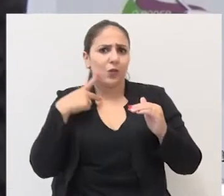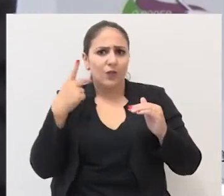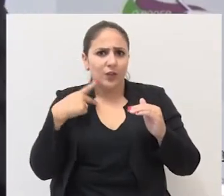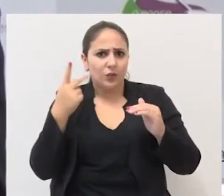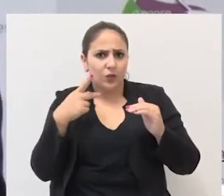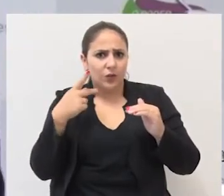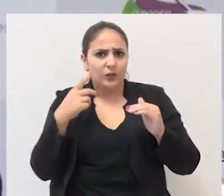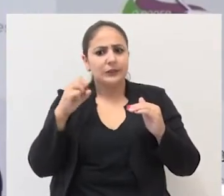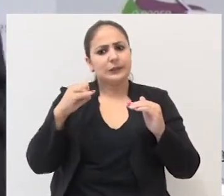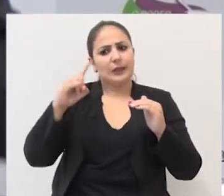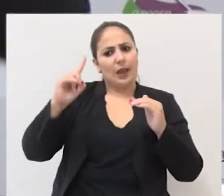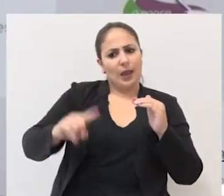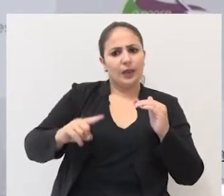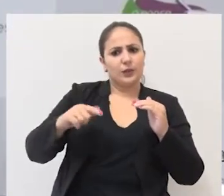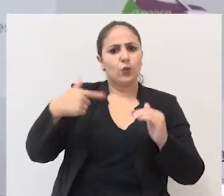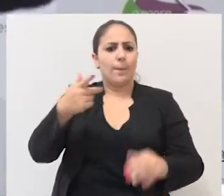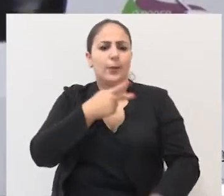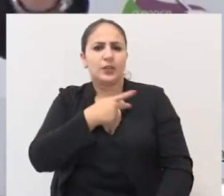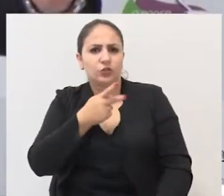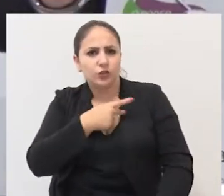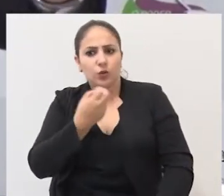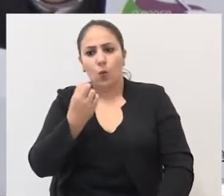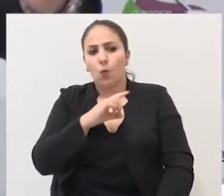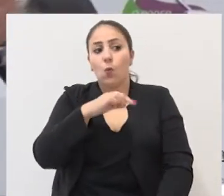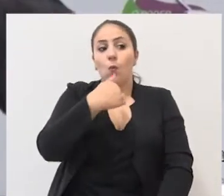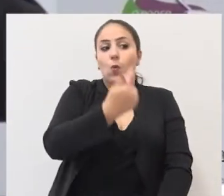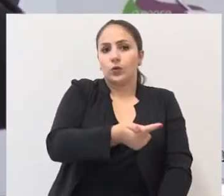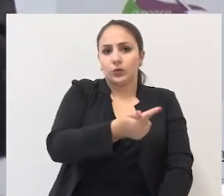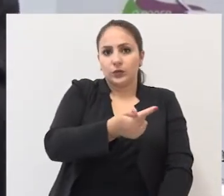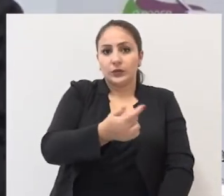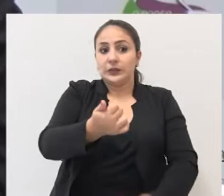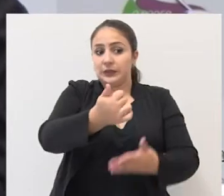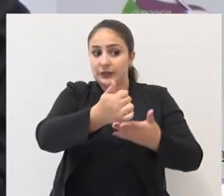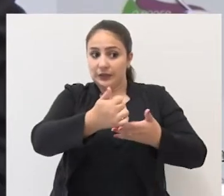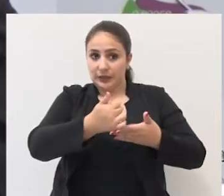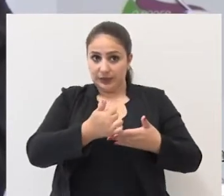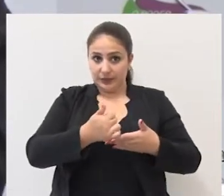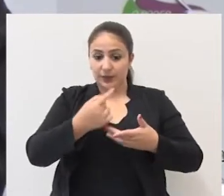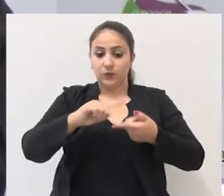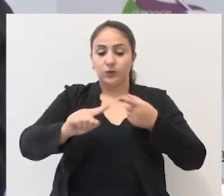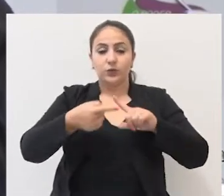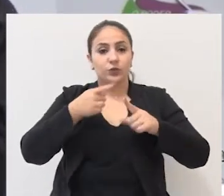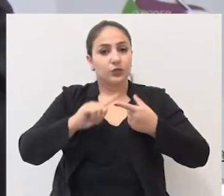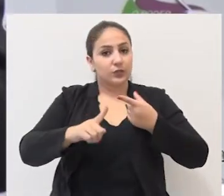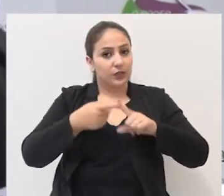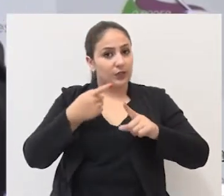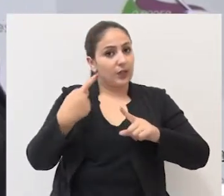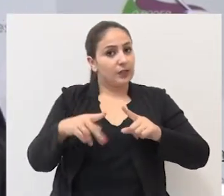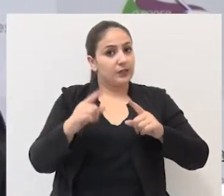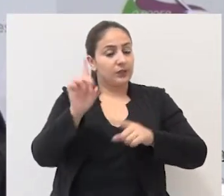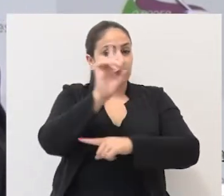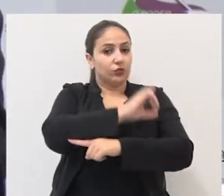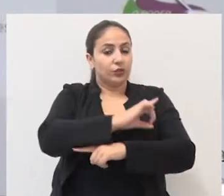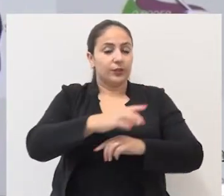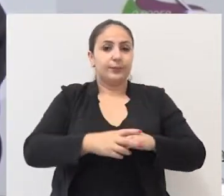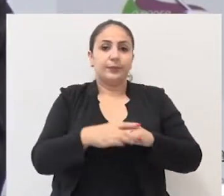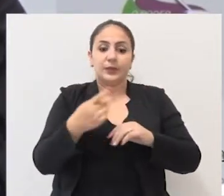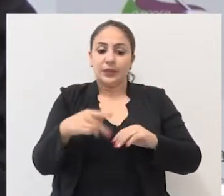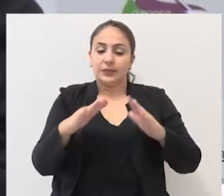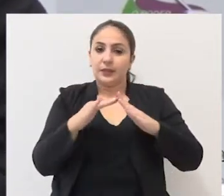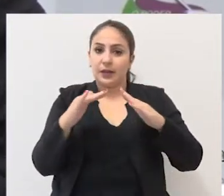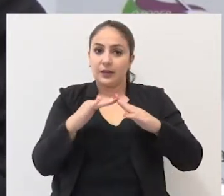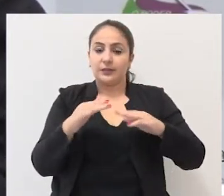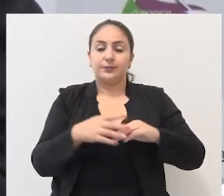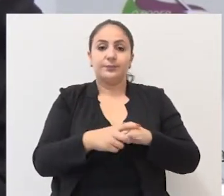parlamentares, seja de uma situação, seja de outra, de trazer o debate a esse dia e a